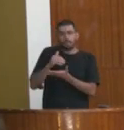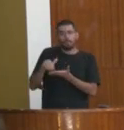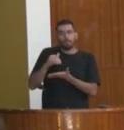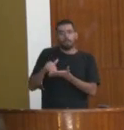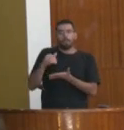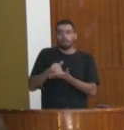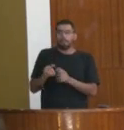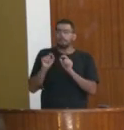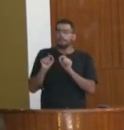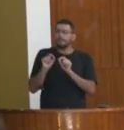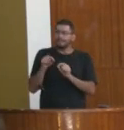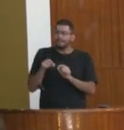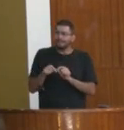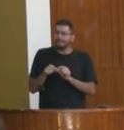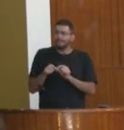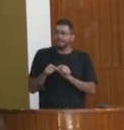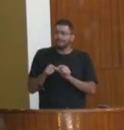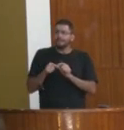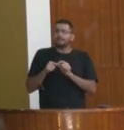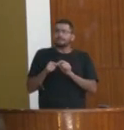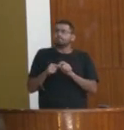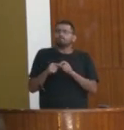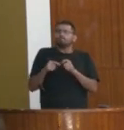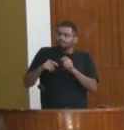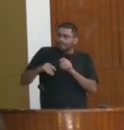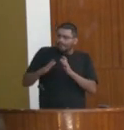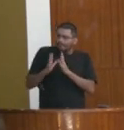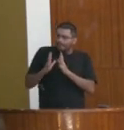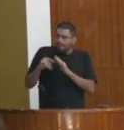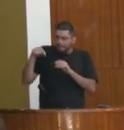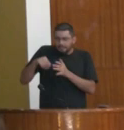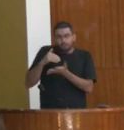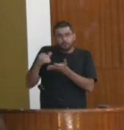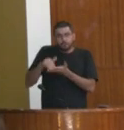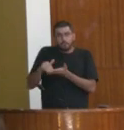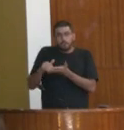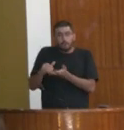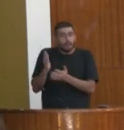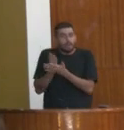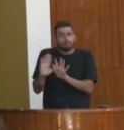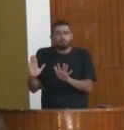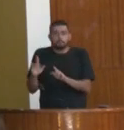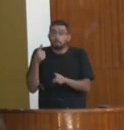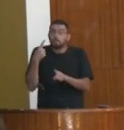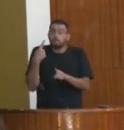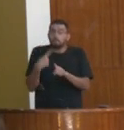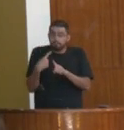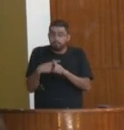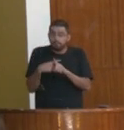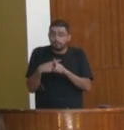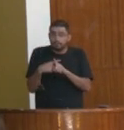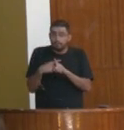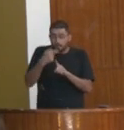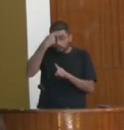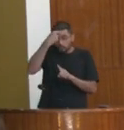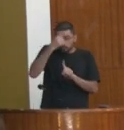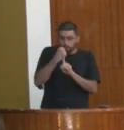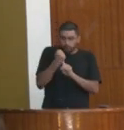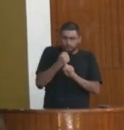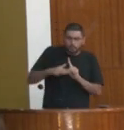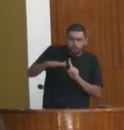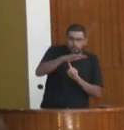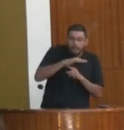para que ela não tenha mais sentido, para que as pessoas sejam incluídas. E esse continua sendo o foco. Entendeu? Eu acho